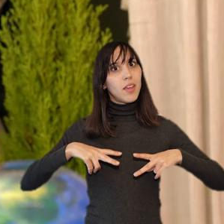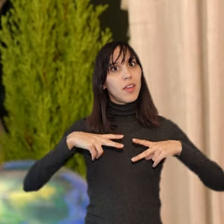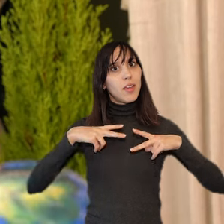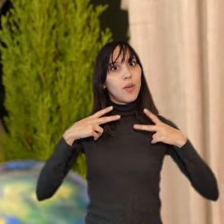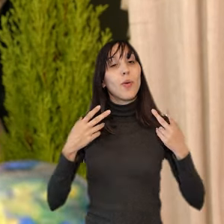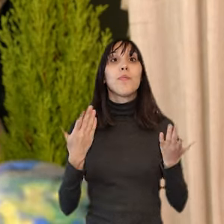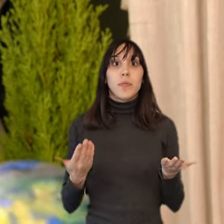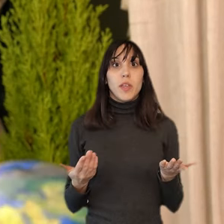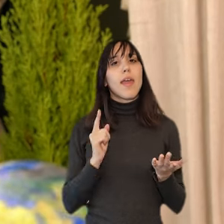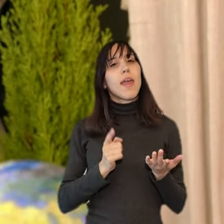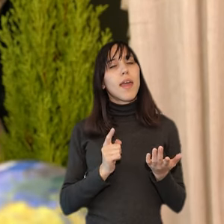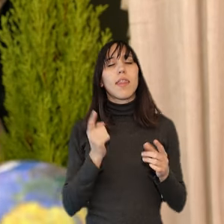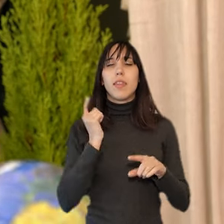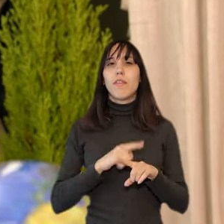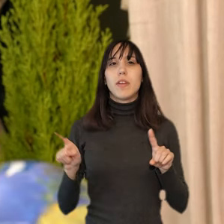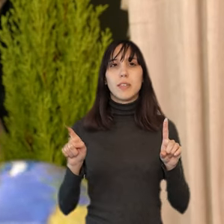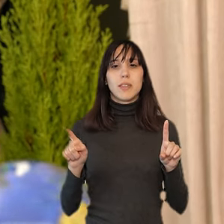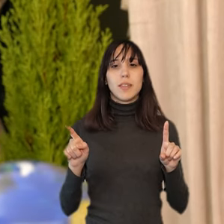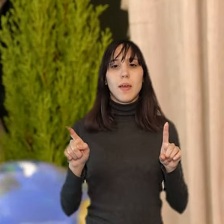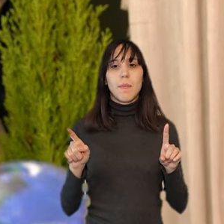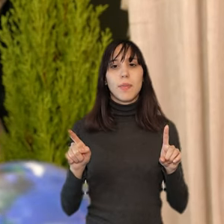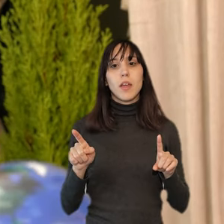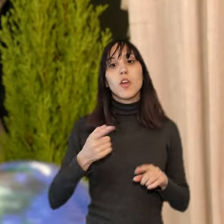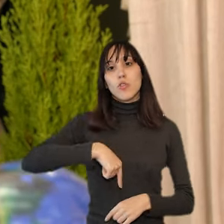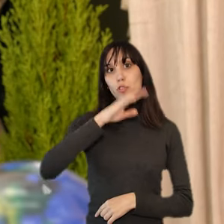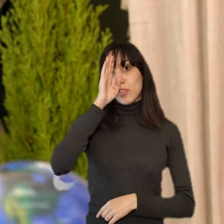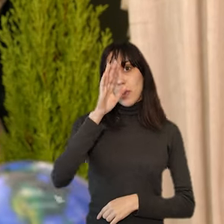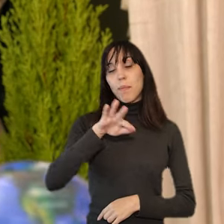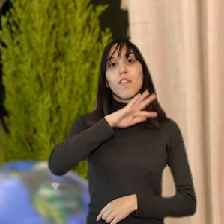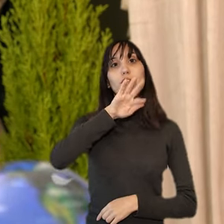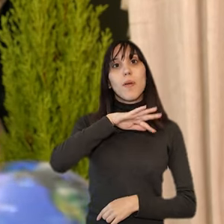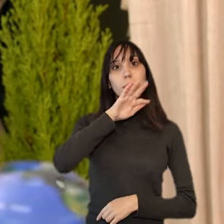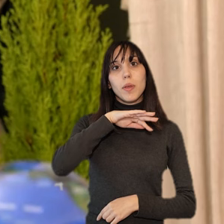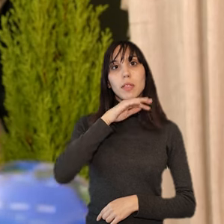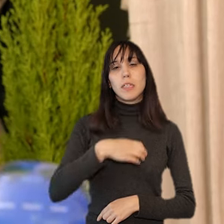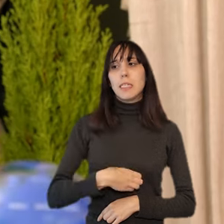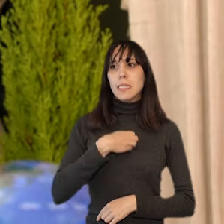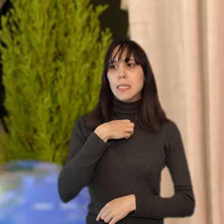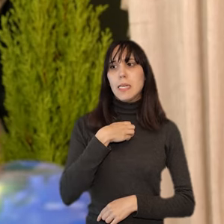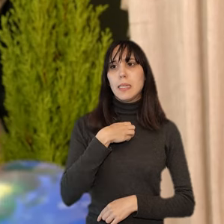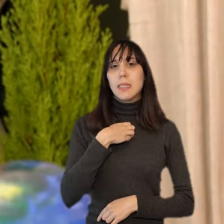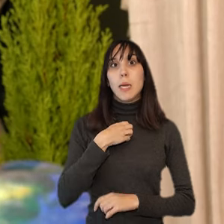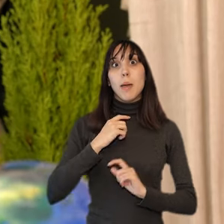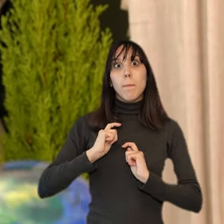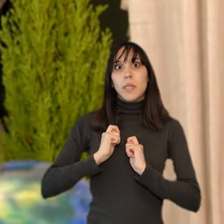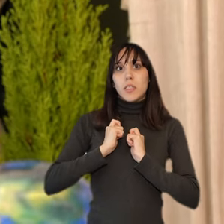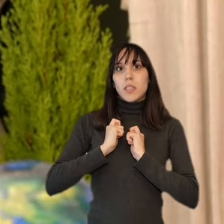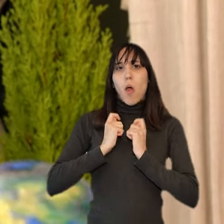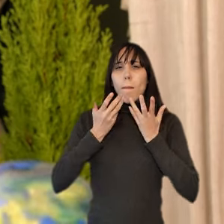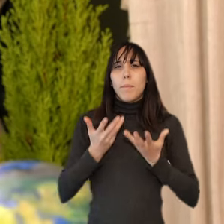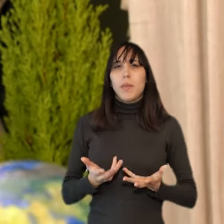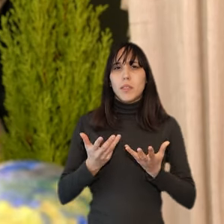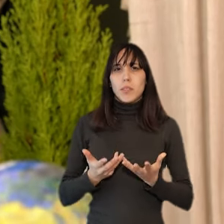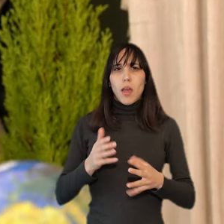então Eh temos aqui uma grande diferença portanto nós sabemos que as nossas famílias acabaram por não sentir tanto essa pressão não é que as